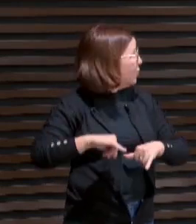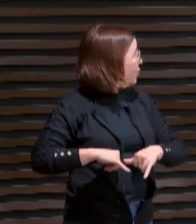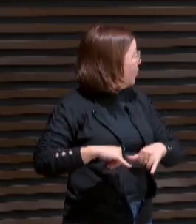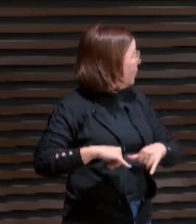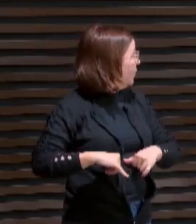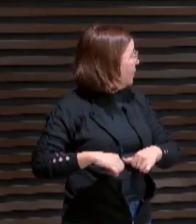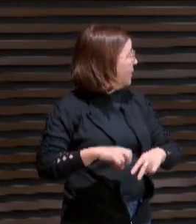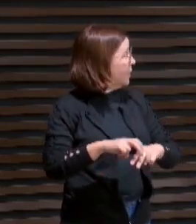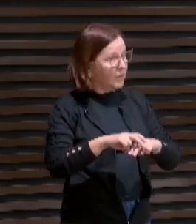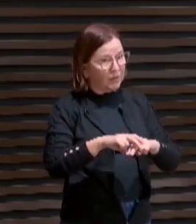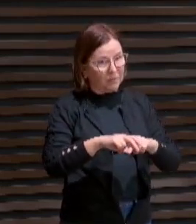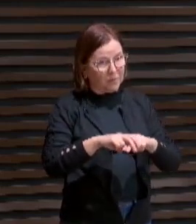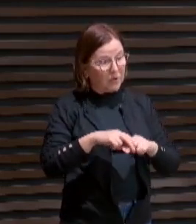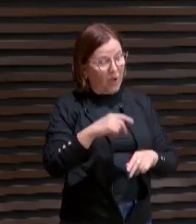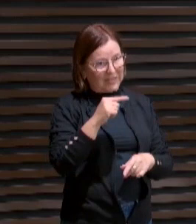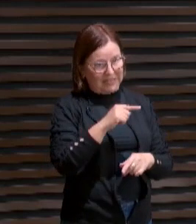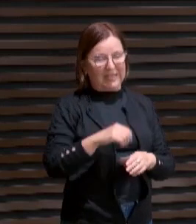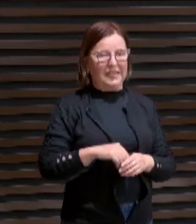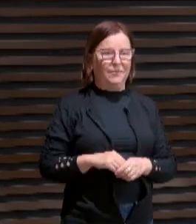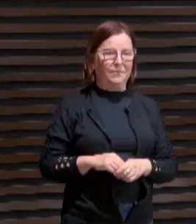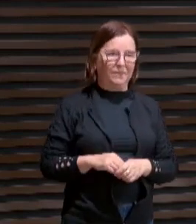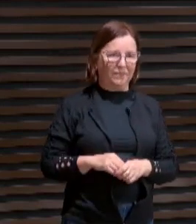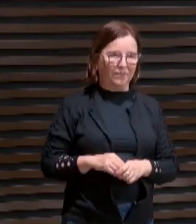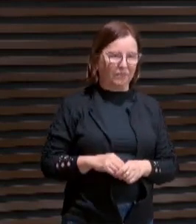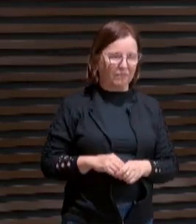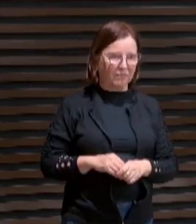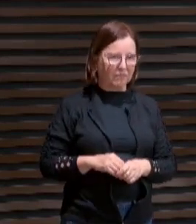nele. O Herodes,